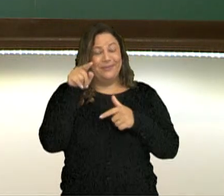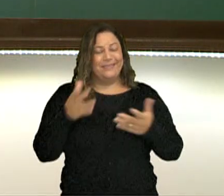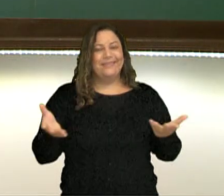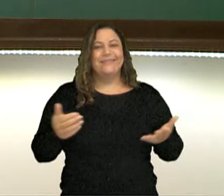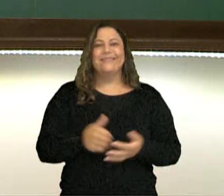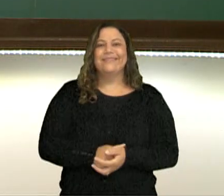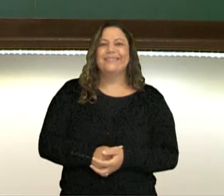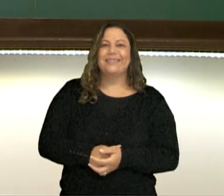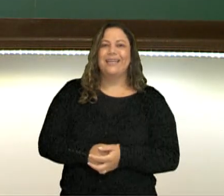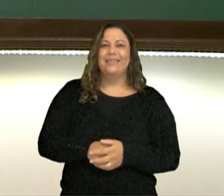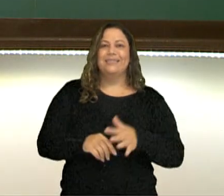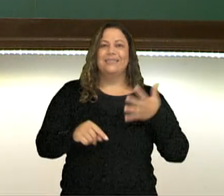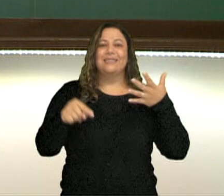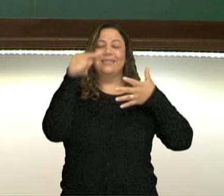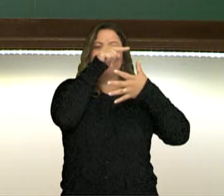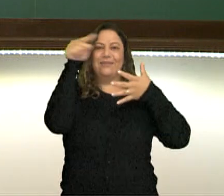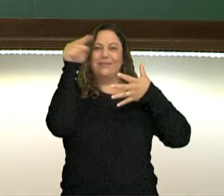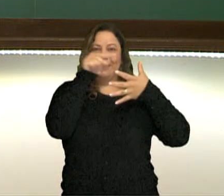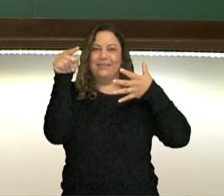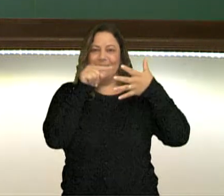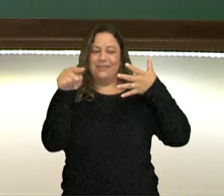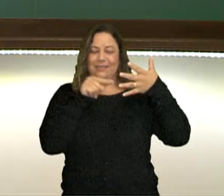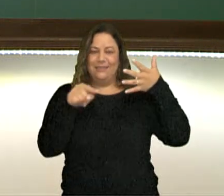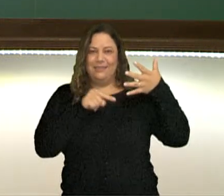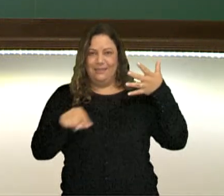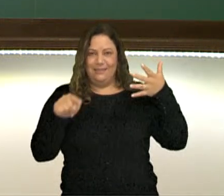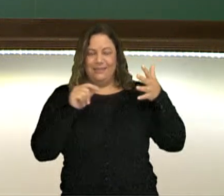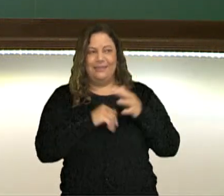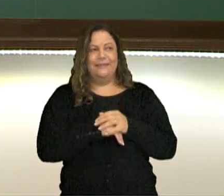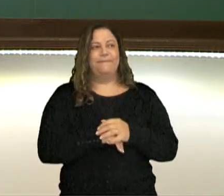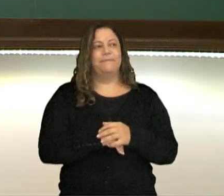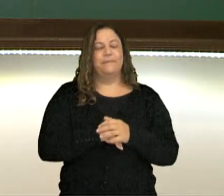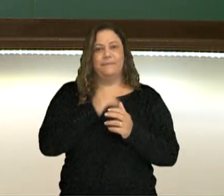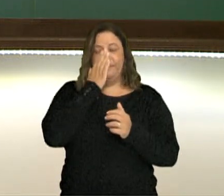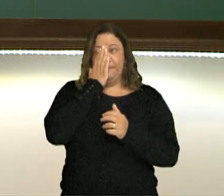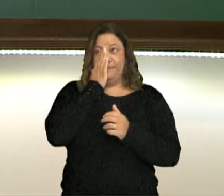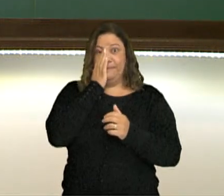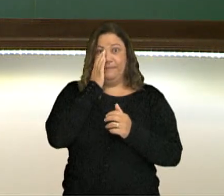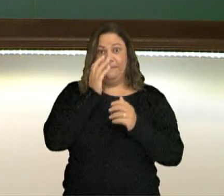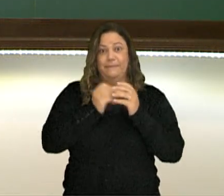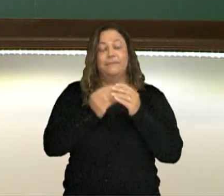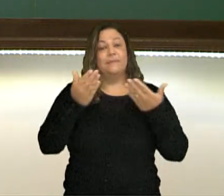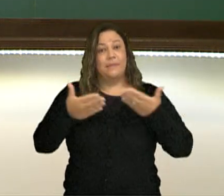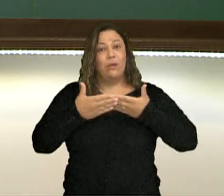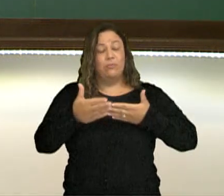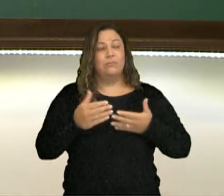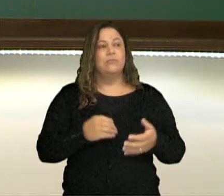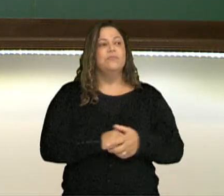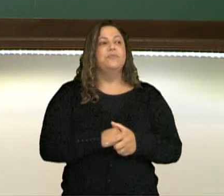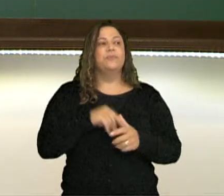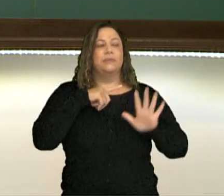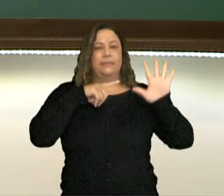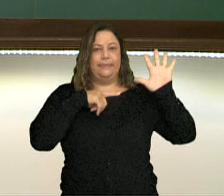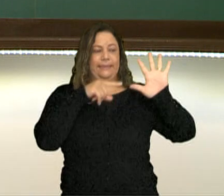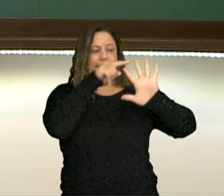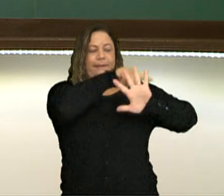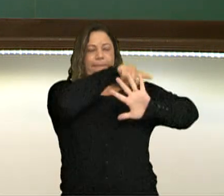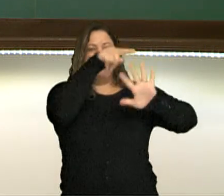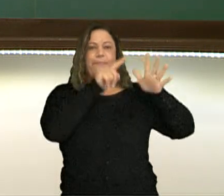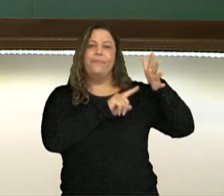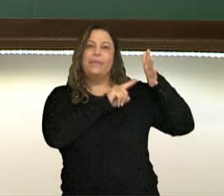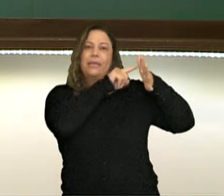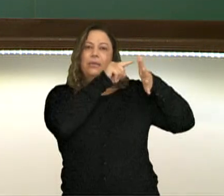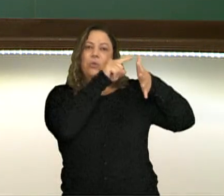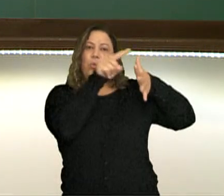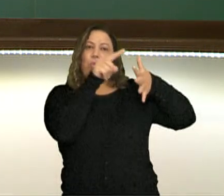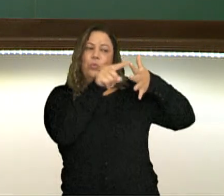questão das linhas, né? Então, na partitura, a gente vai ter 5 linhas, ó. Então,